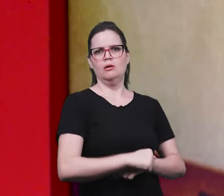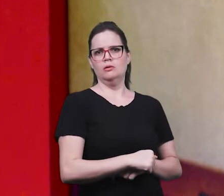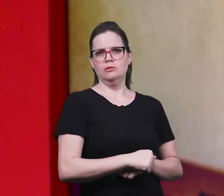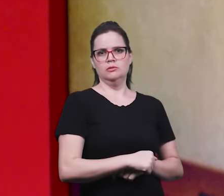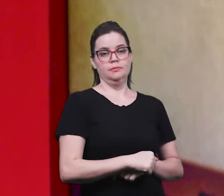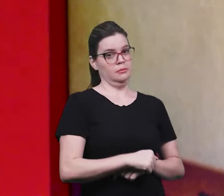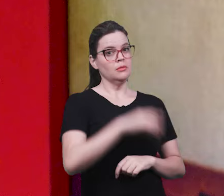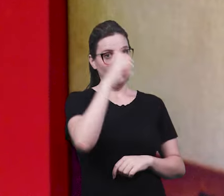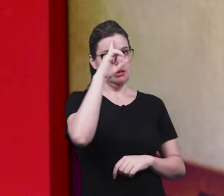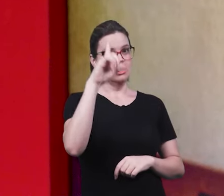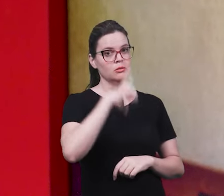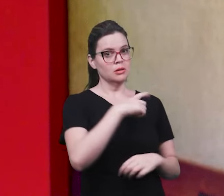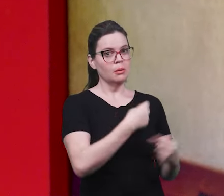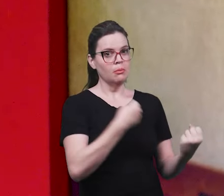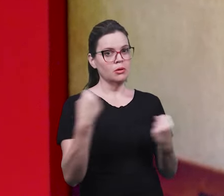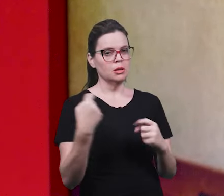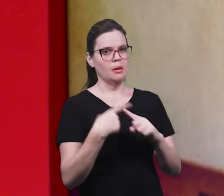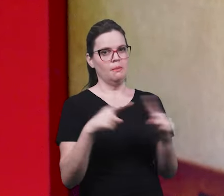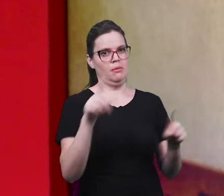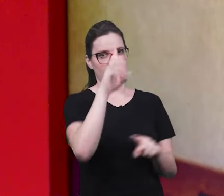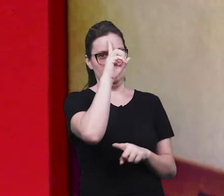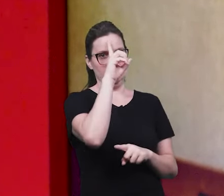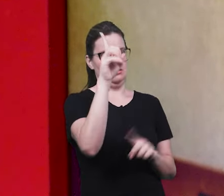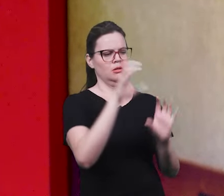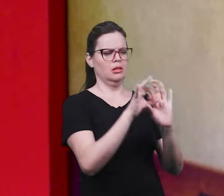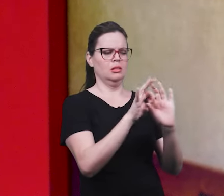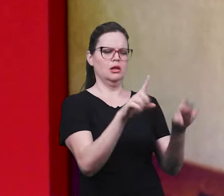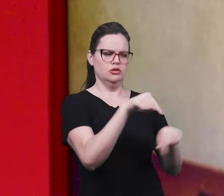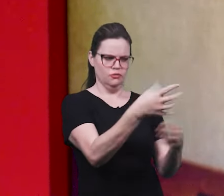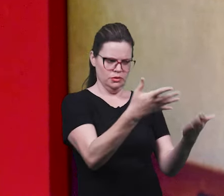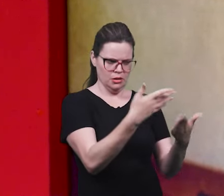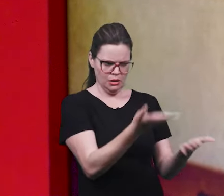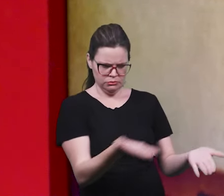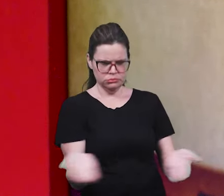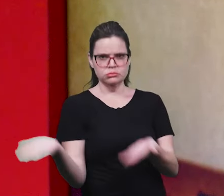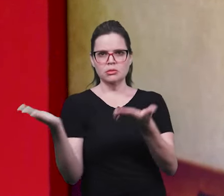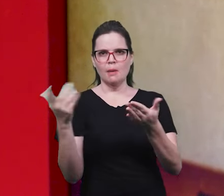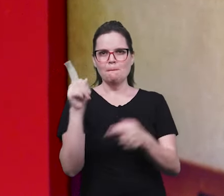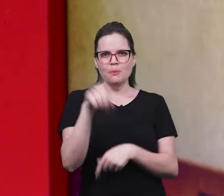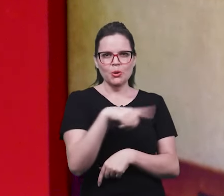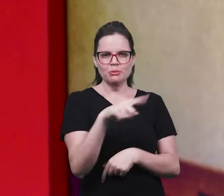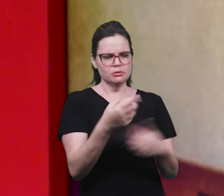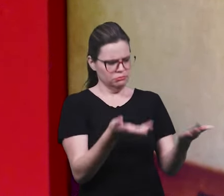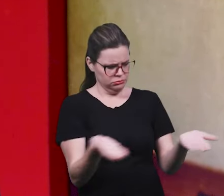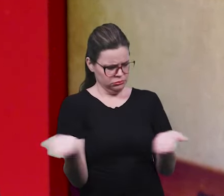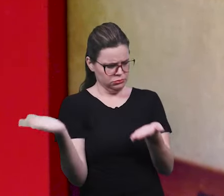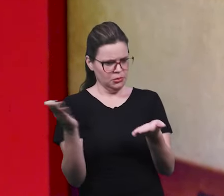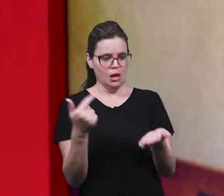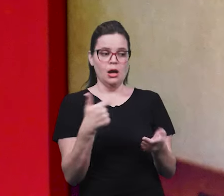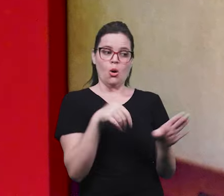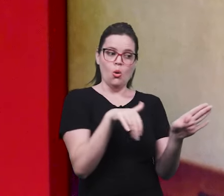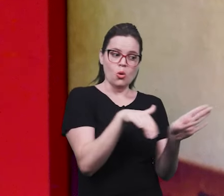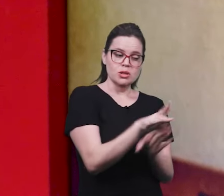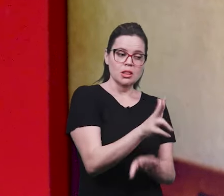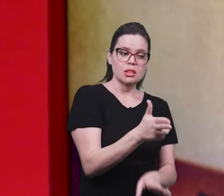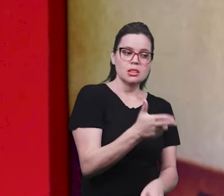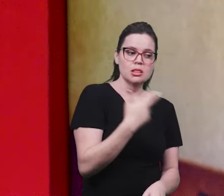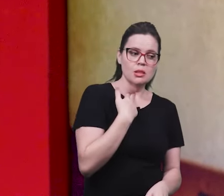liberdade do homem fazer o que quer, ir para o caminho que ele quer, ele quer ir para aquele caminho, Deus não proíbe, não. O Senhor até falava para Israel muito o seguinte: